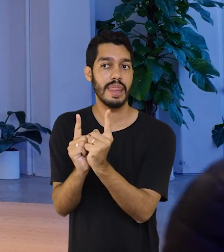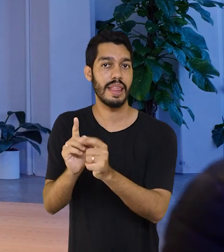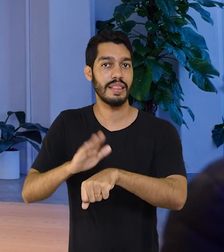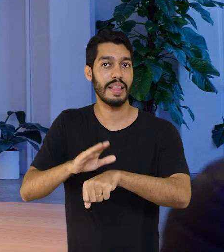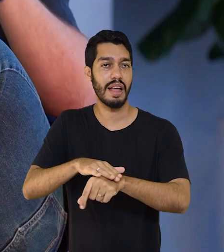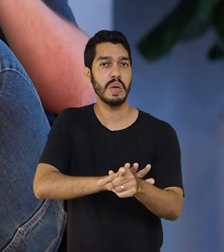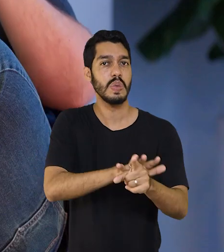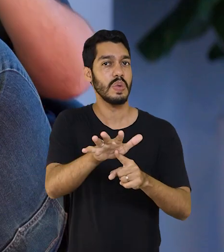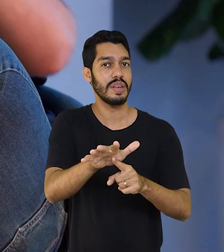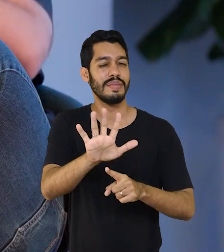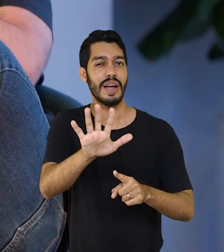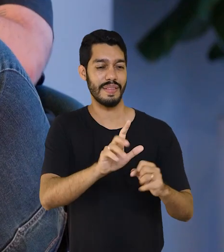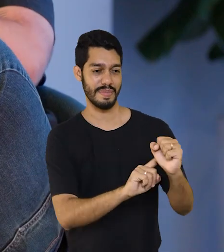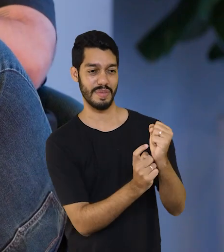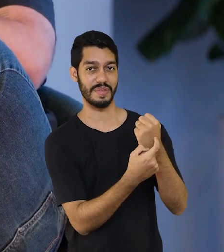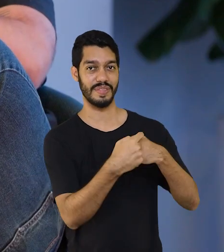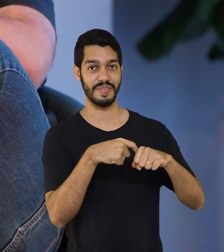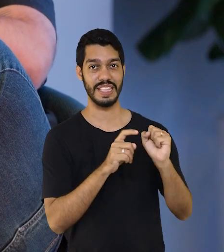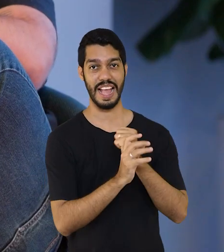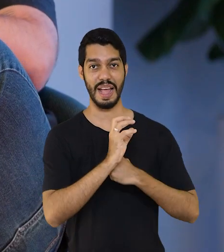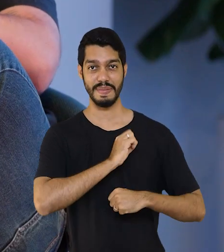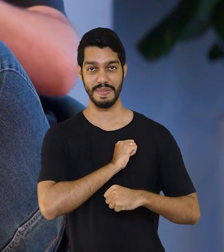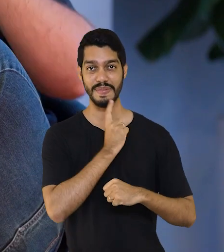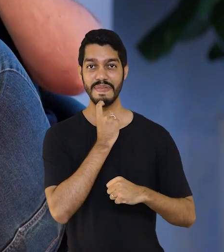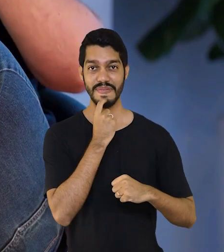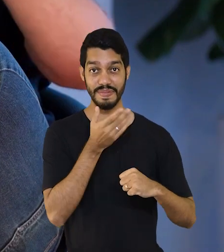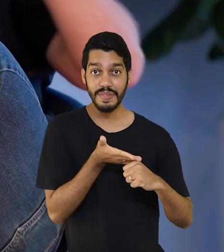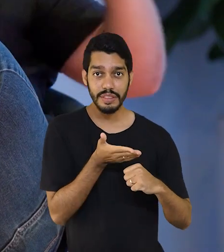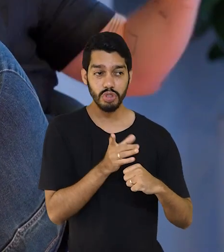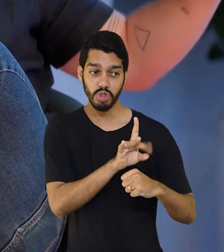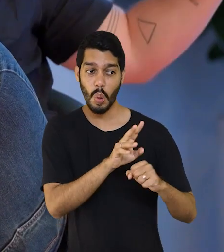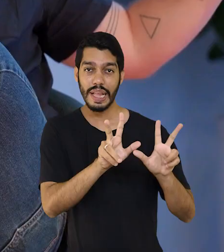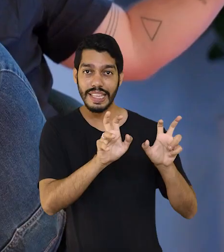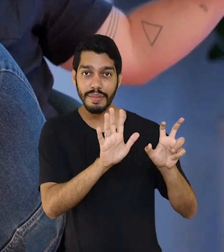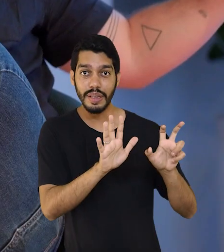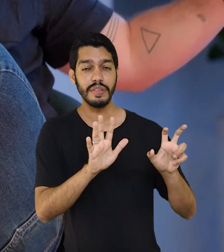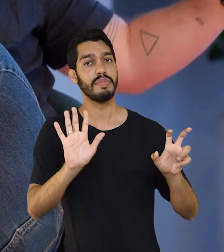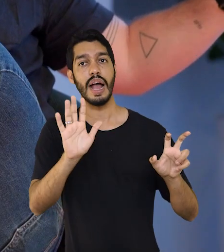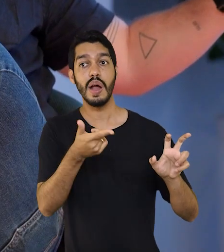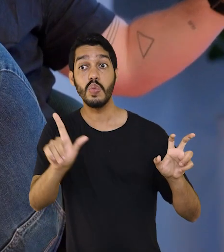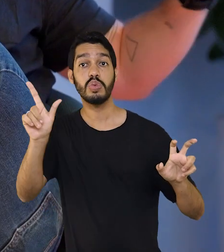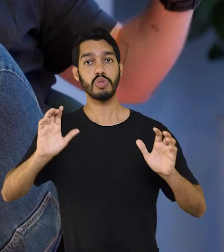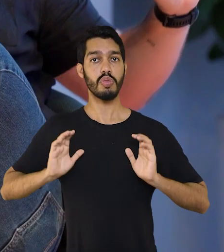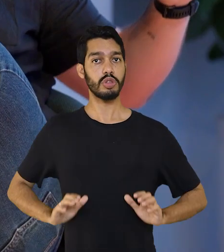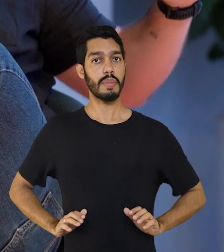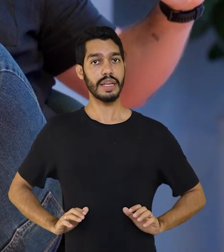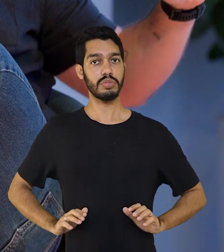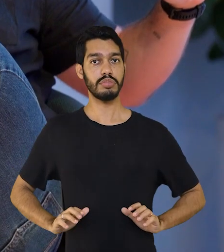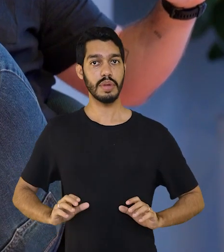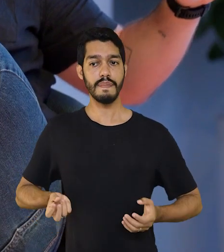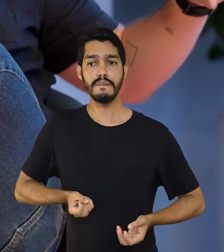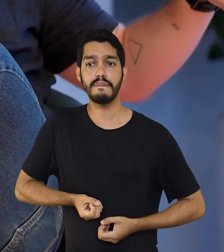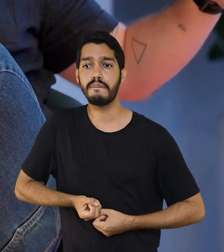mais de curto prazo. Só que mais importante que o Morango do Amor é entender quais são esses comportamentos não